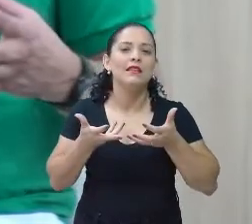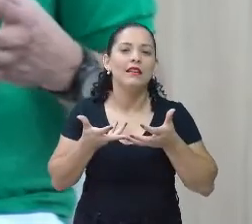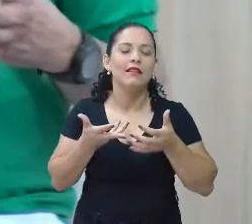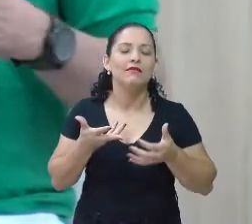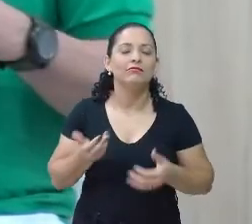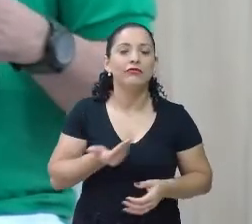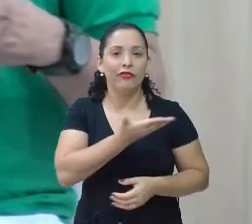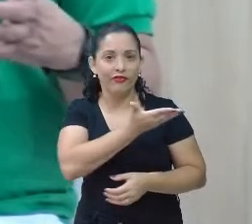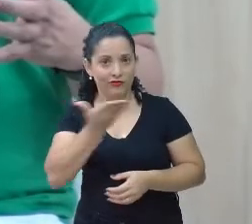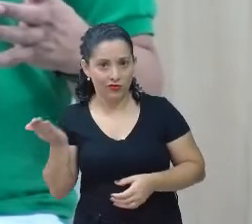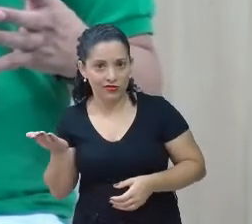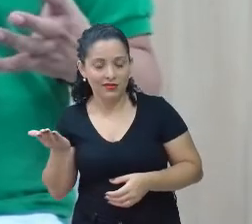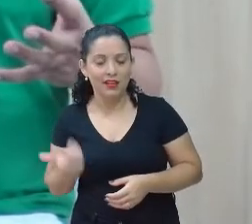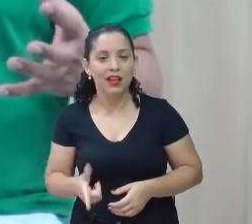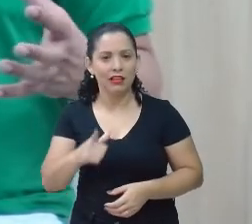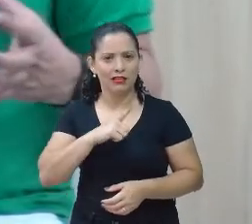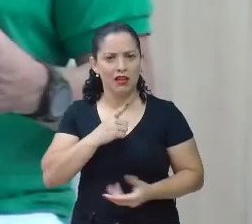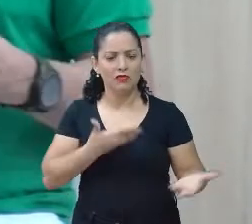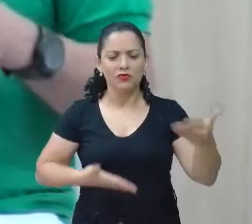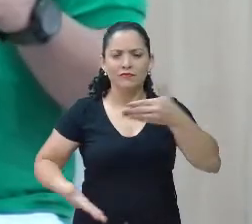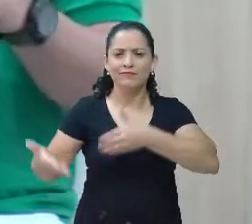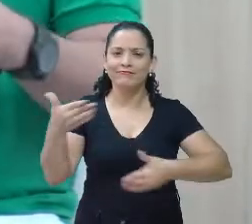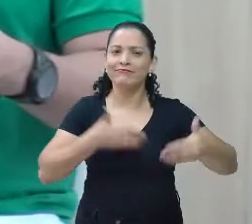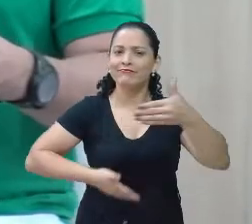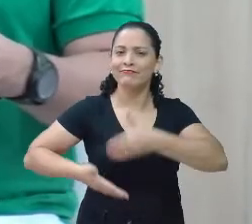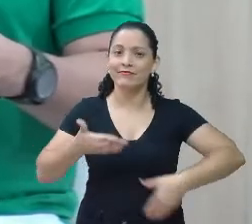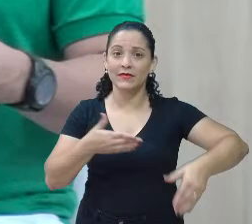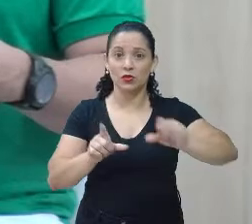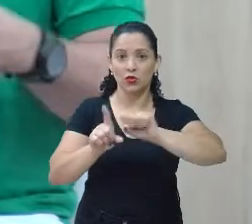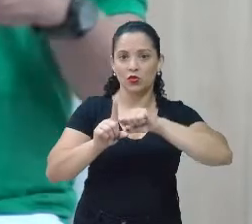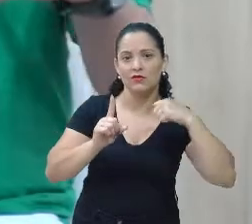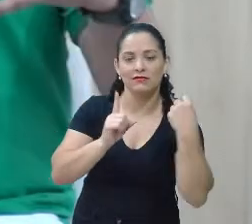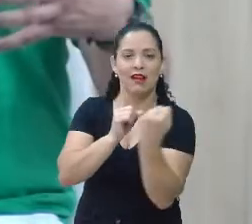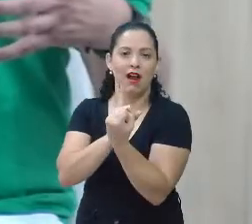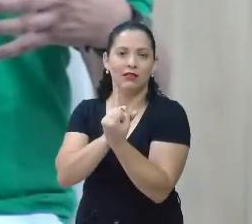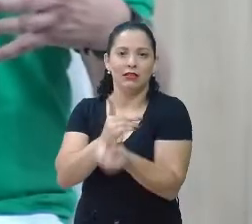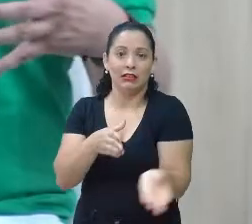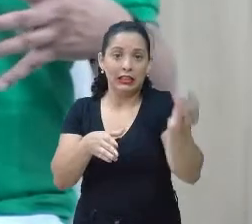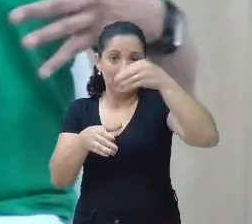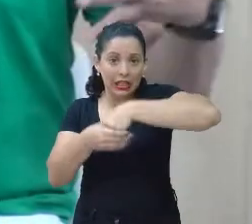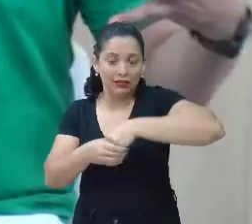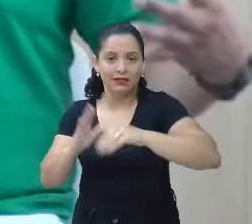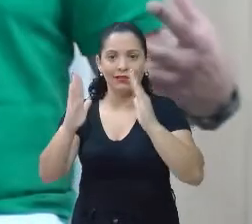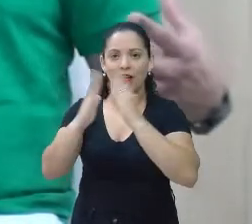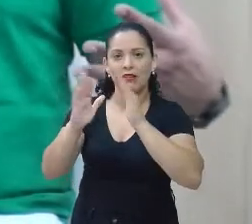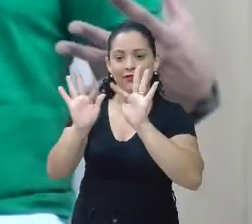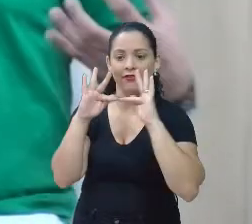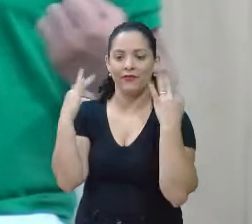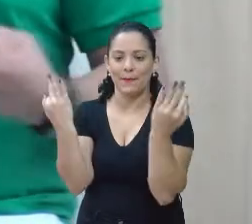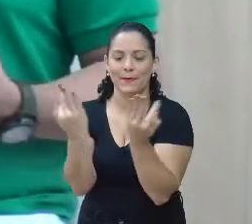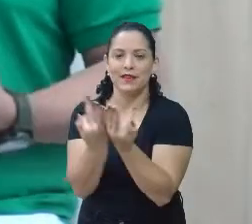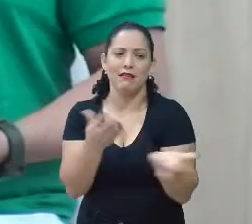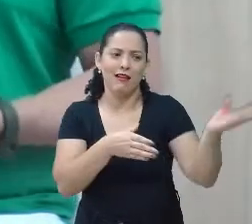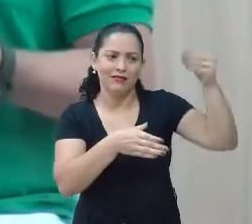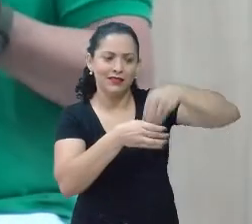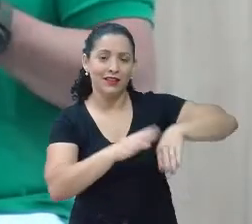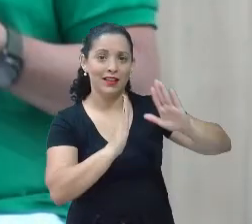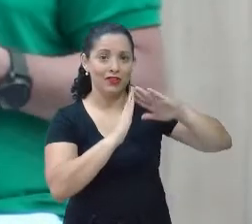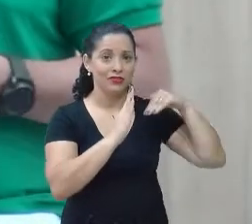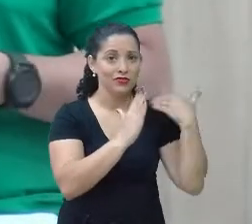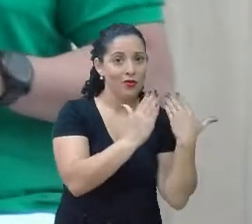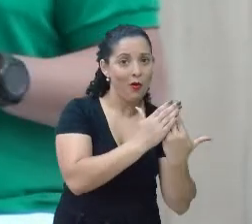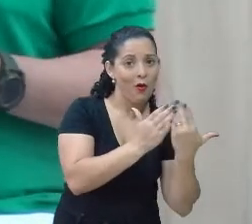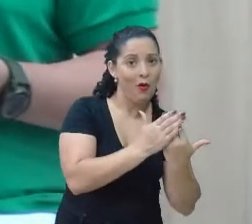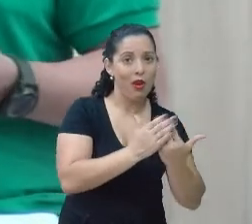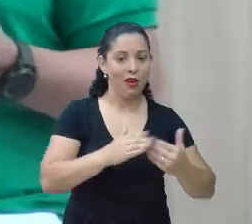encontrando nos seus ciclos sociais, ou seja, na sua família, na escola, no seu bairro, você começa a se